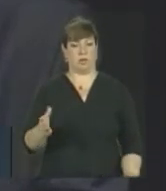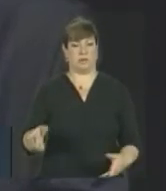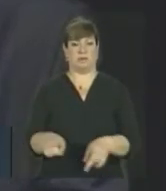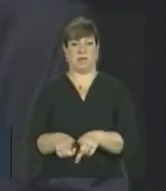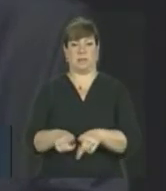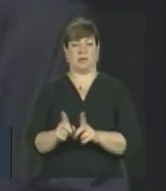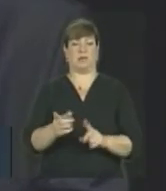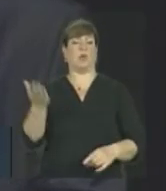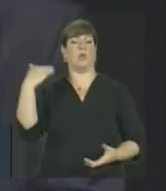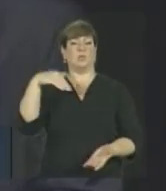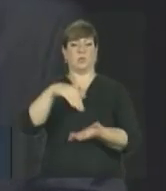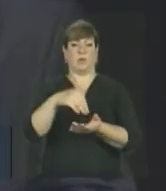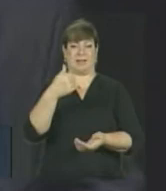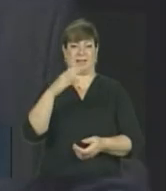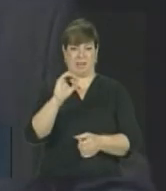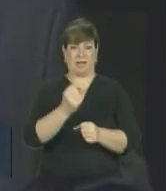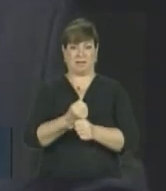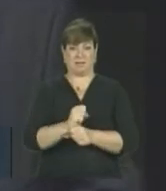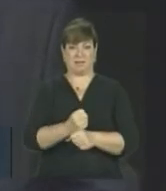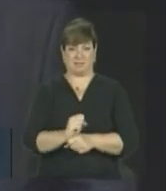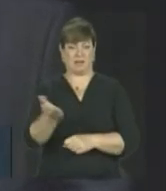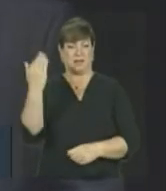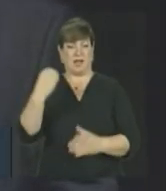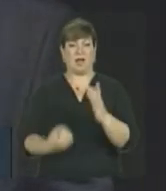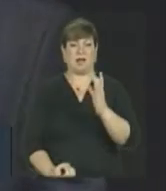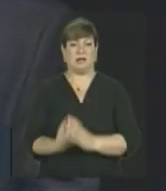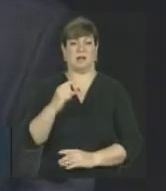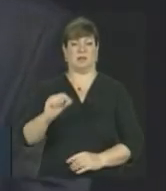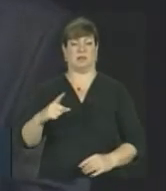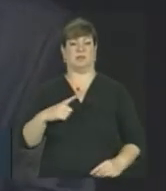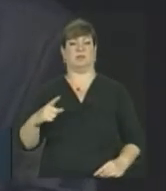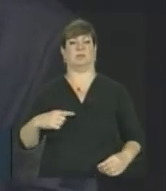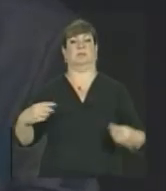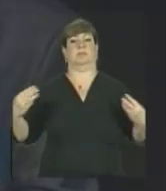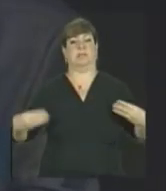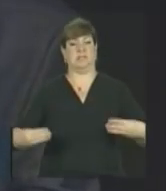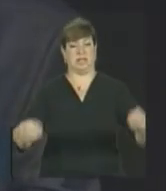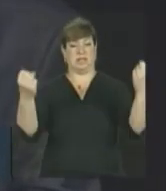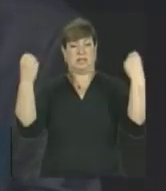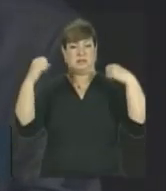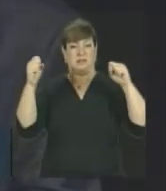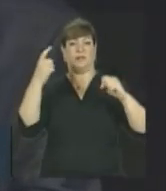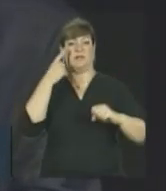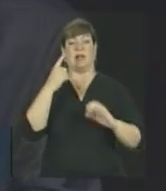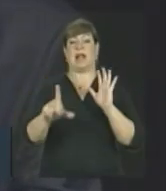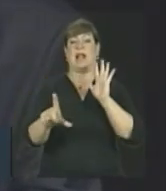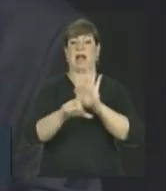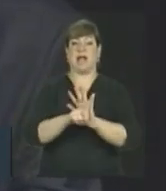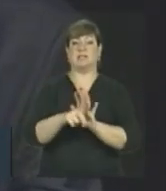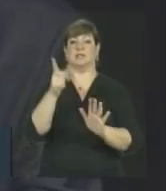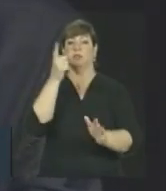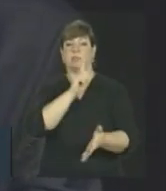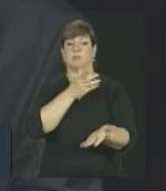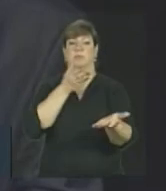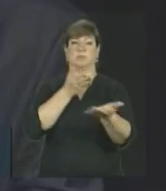últimos 10 anos, desde a criação do Ministério do Esporte, leis foram